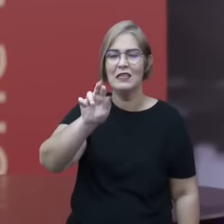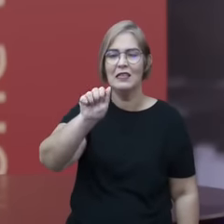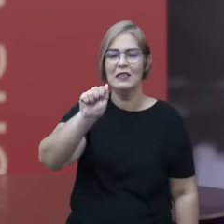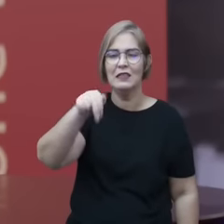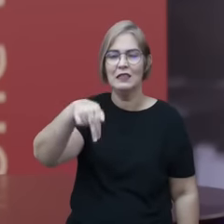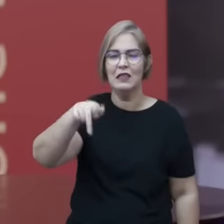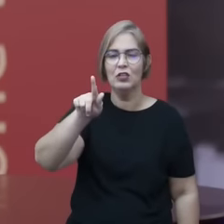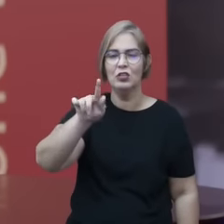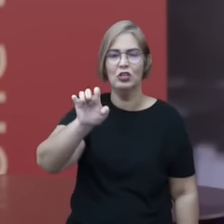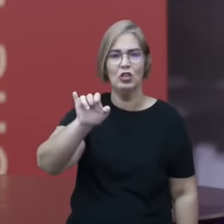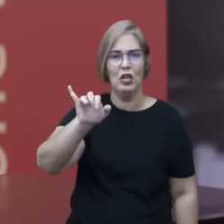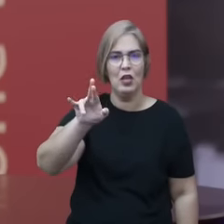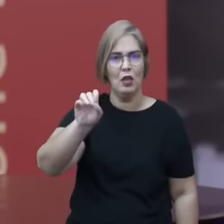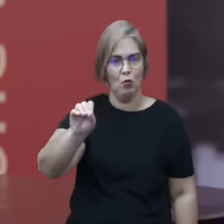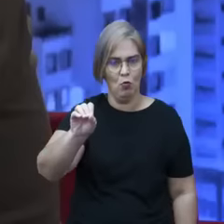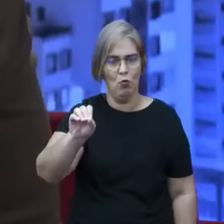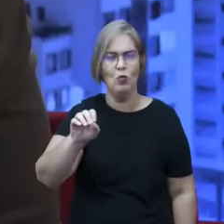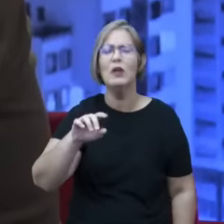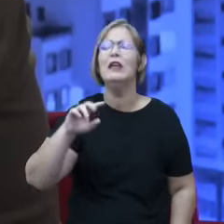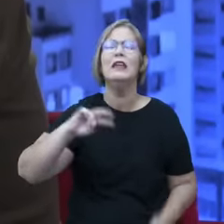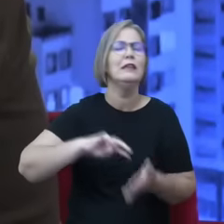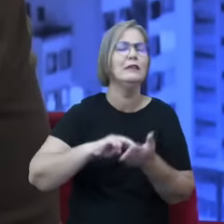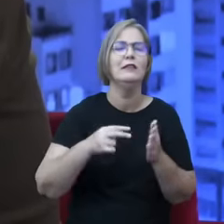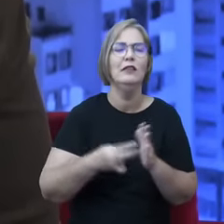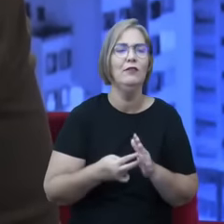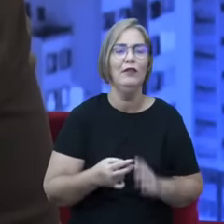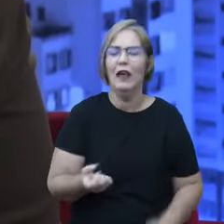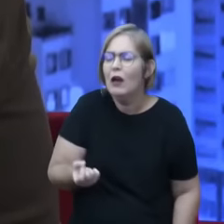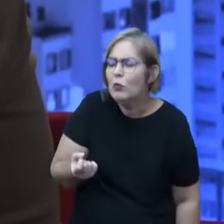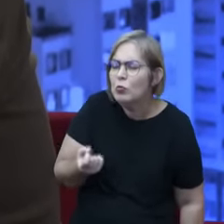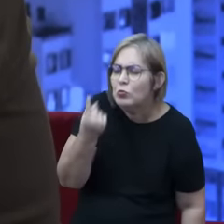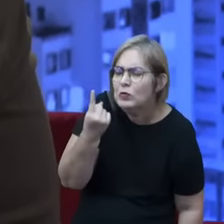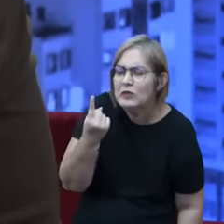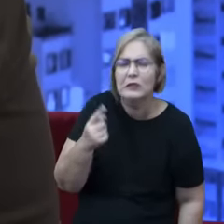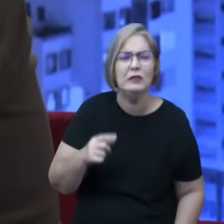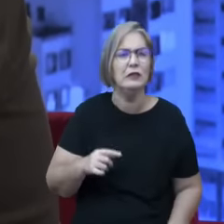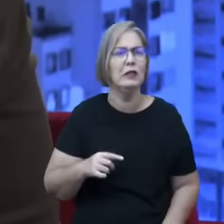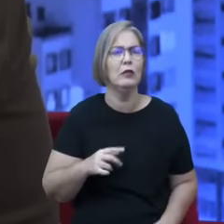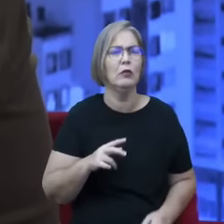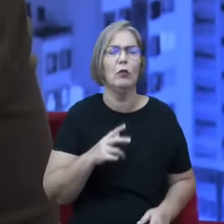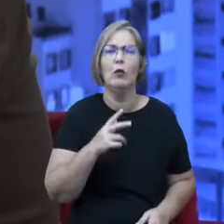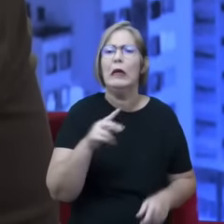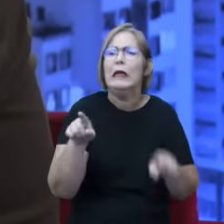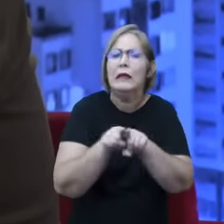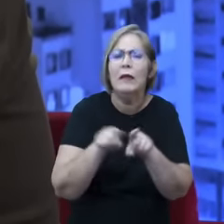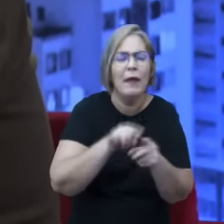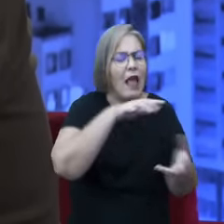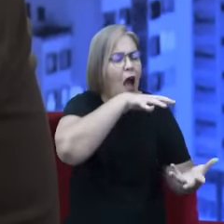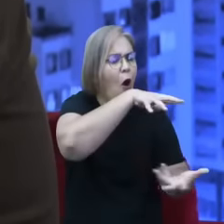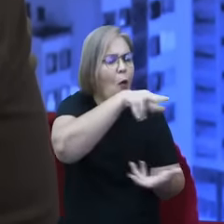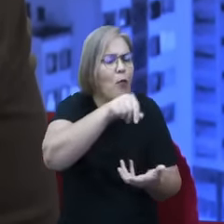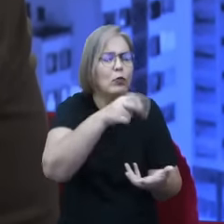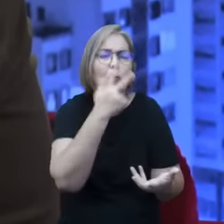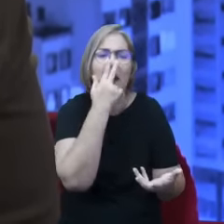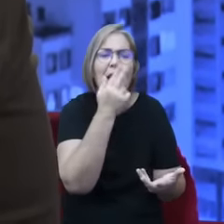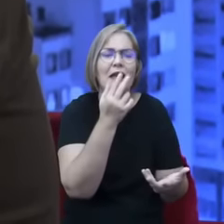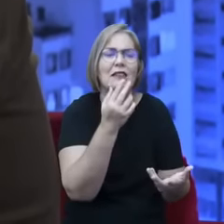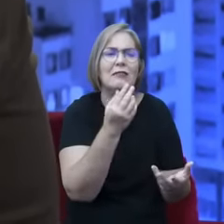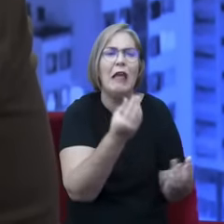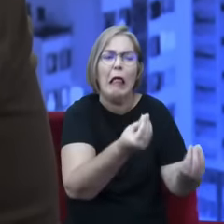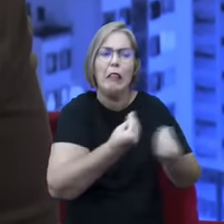ao impacto que o mundo causa em nós, ao estranhamento diante de nós mesmos, não